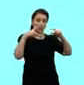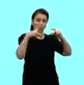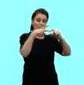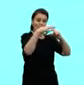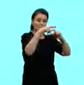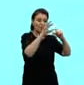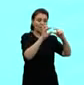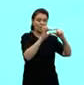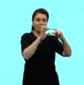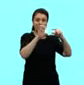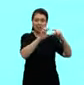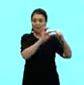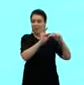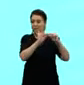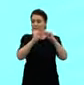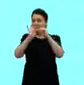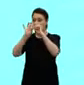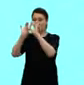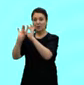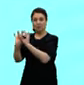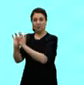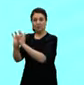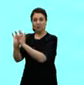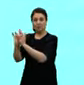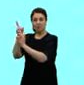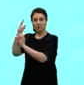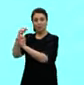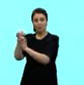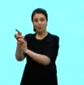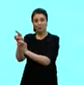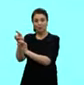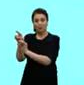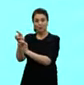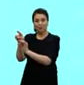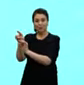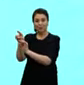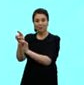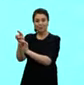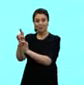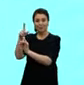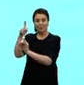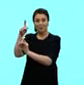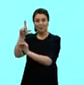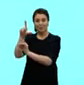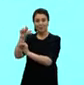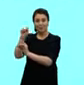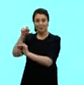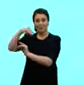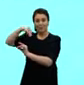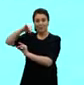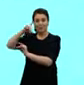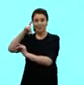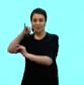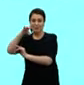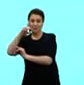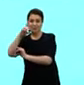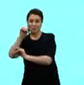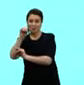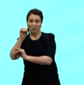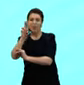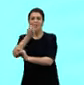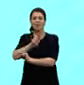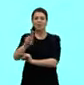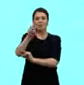DNA eucariótico, e se coloca nesse plasmídio. E é colocado